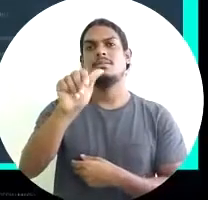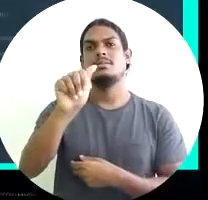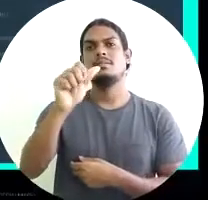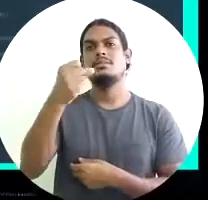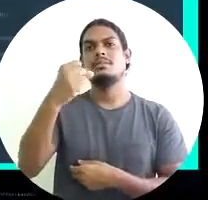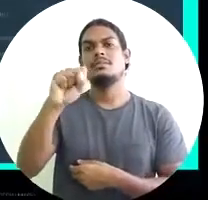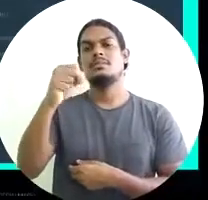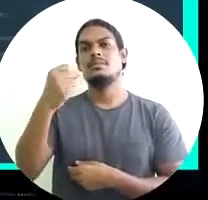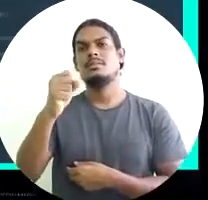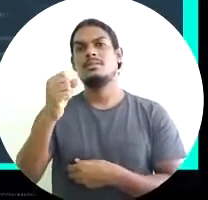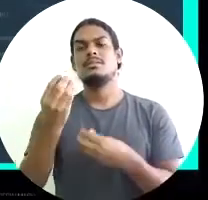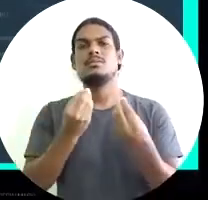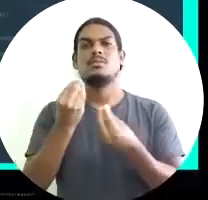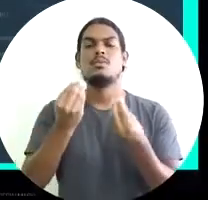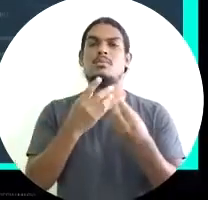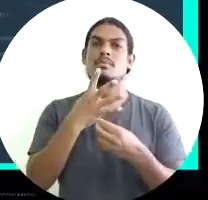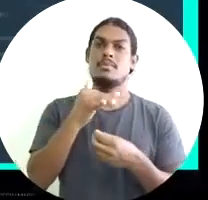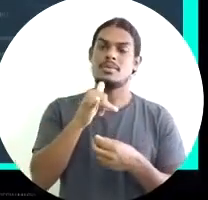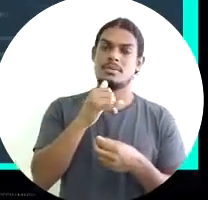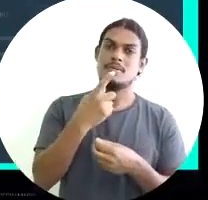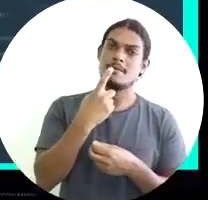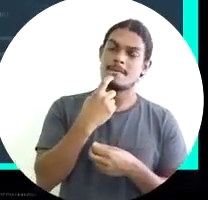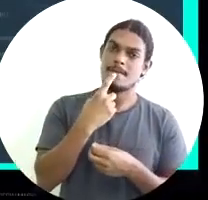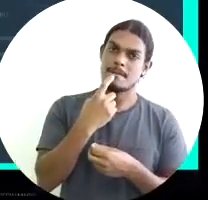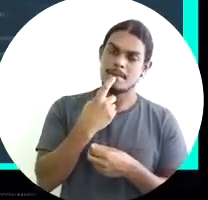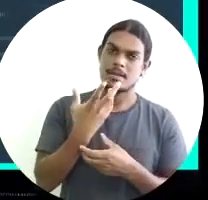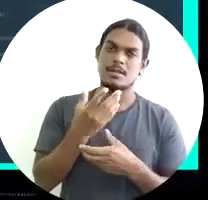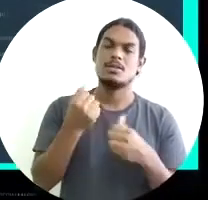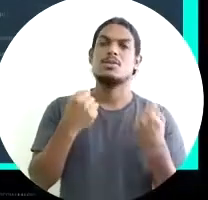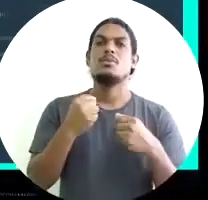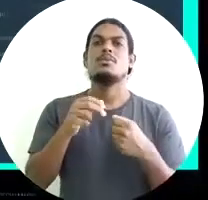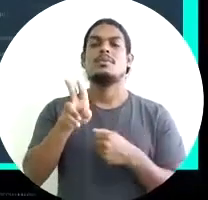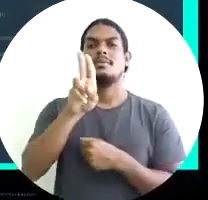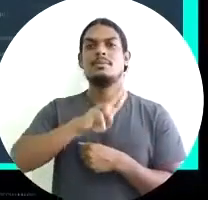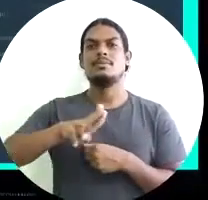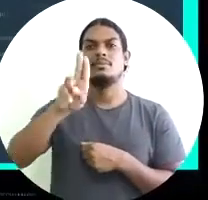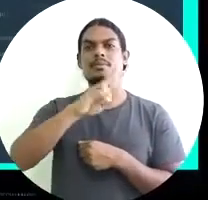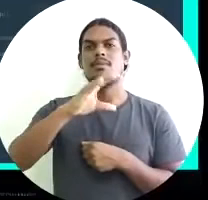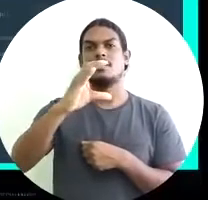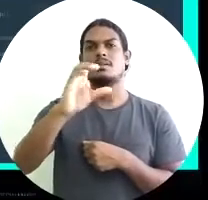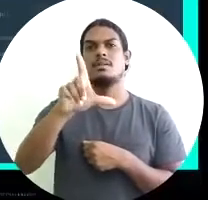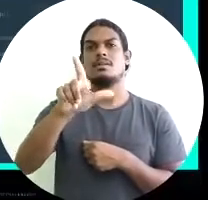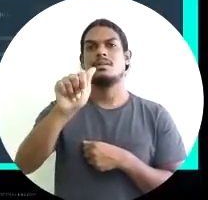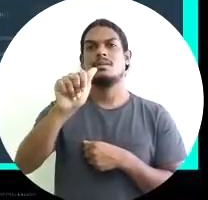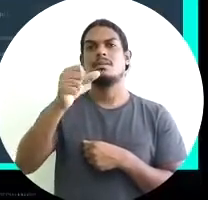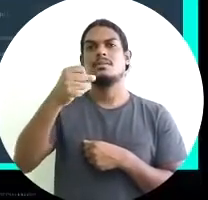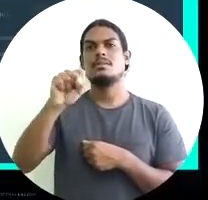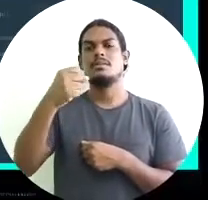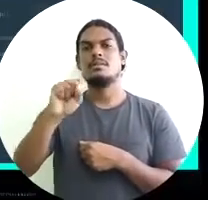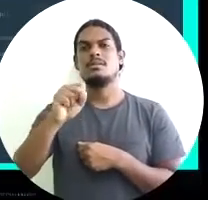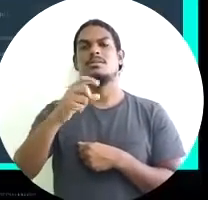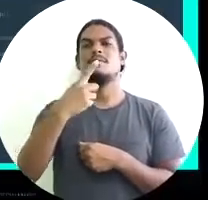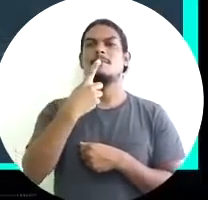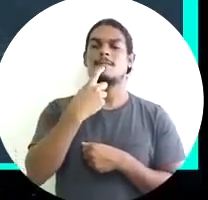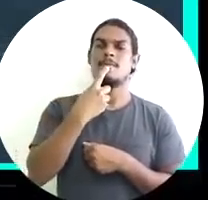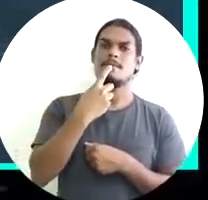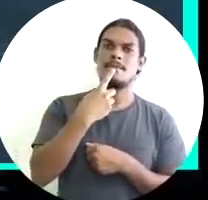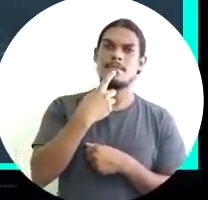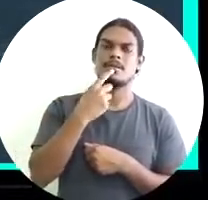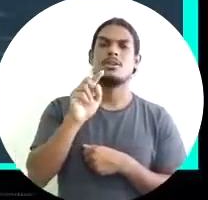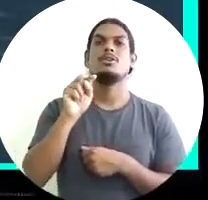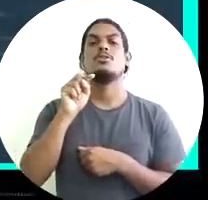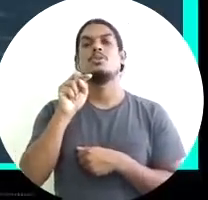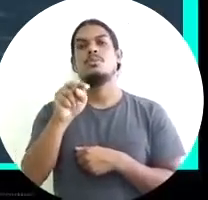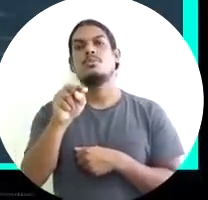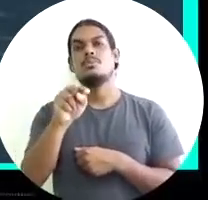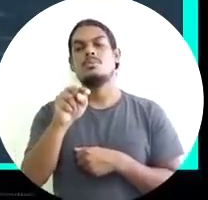vários elementos como vermelho, a gente pode colocar a class vermelho e aí a gente coloca ponto